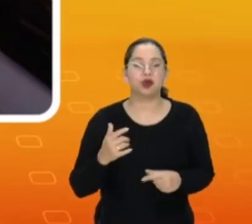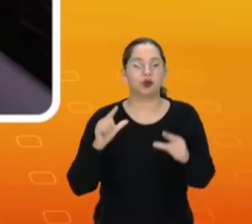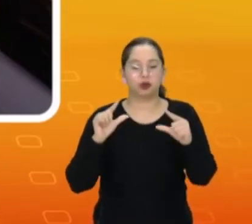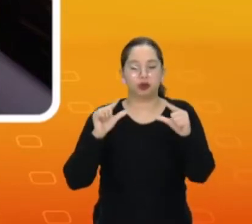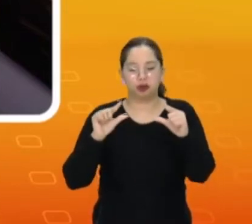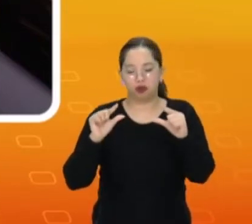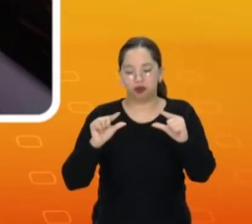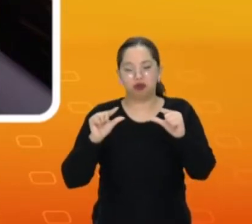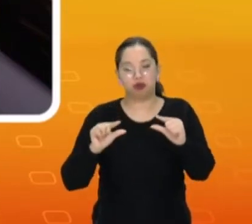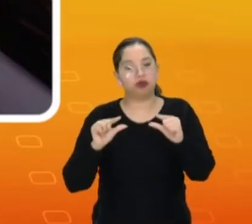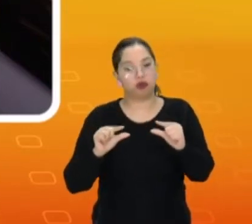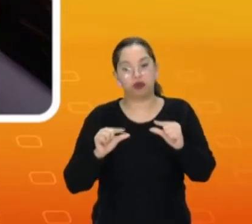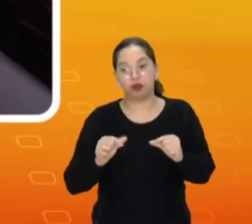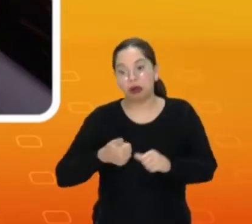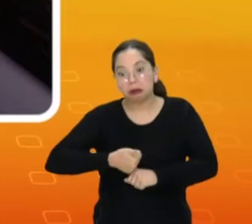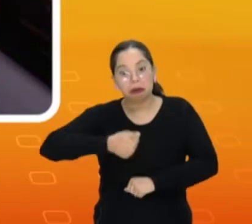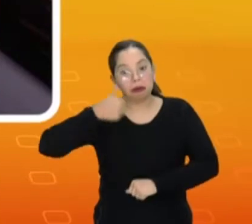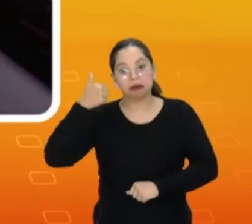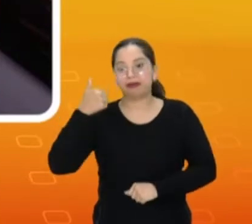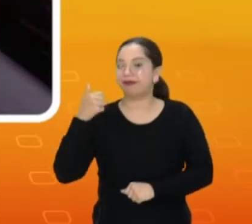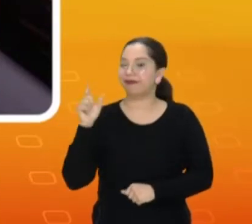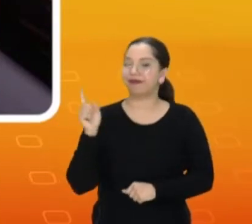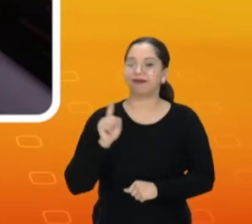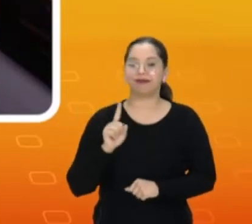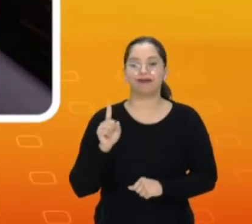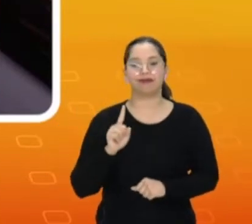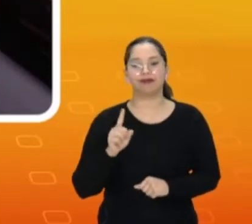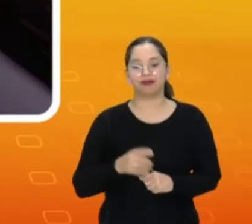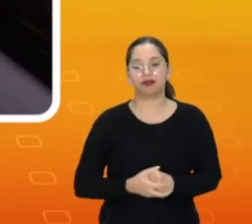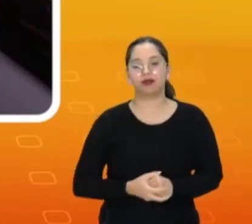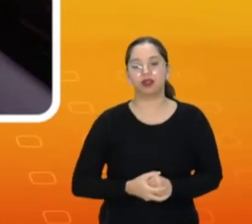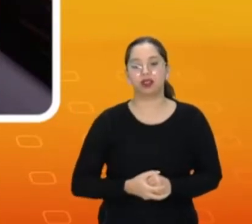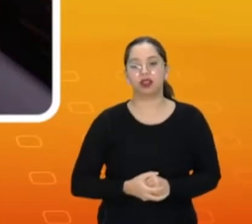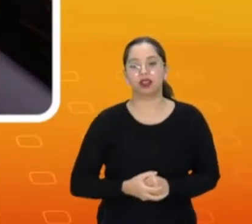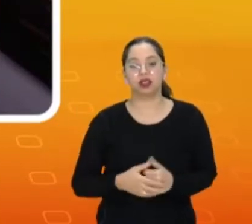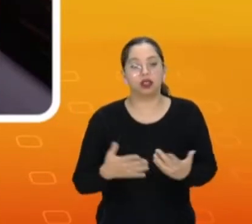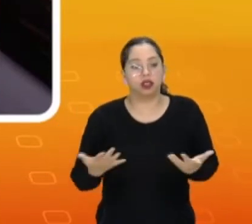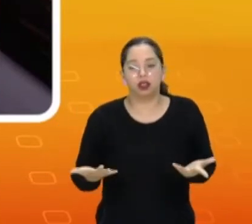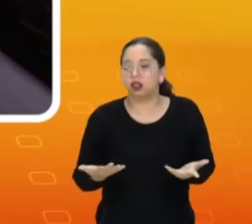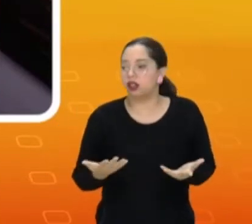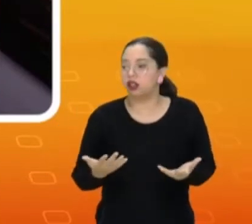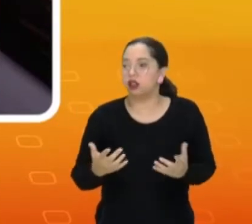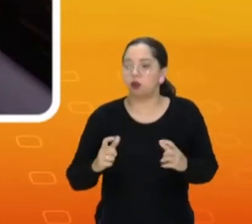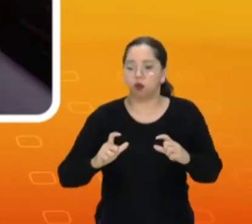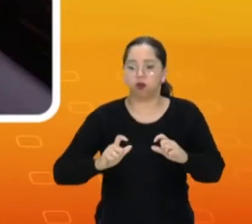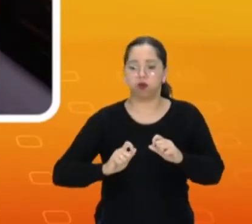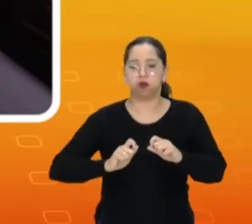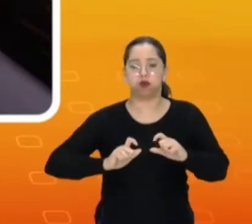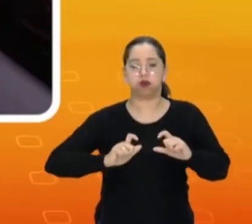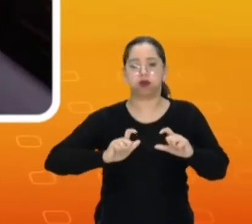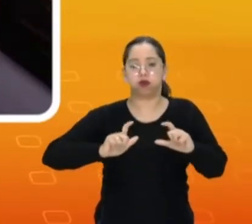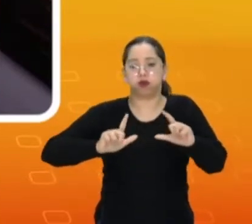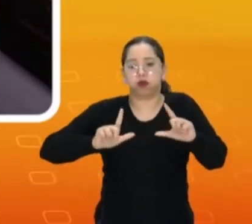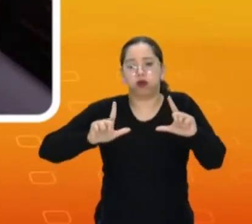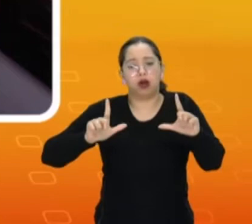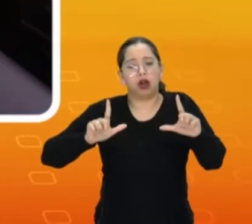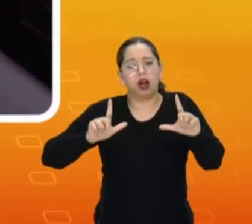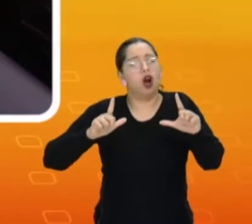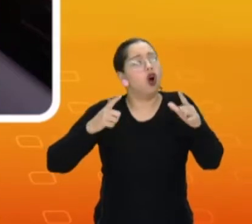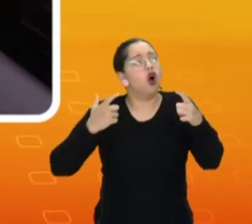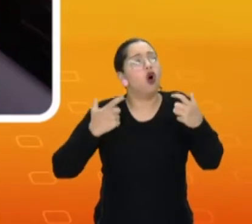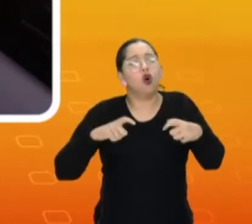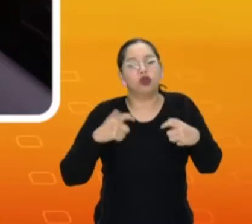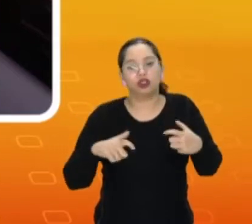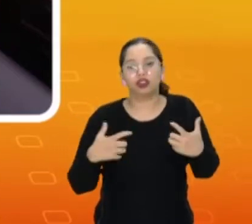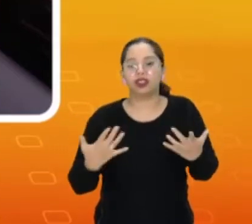dicionário melhorou ainda e e para onde foi crescimento todo na organic foi para essas plataformas de att na